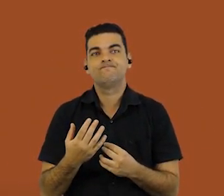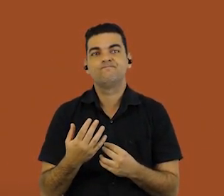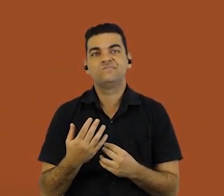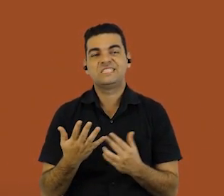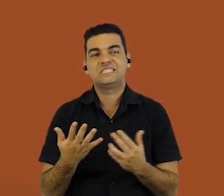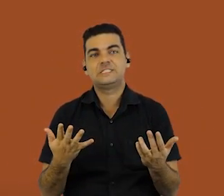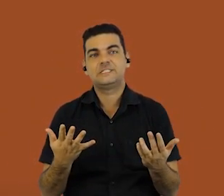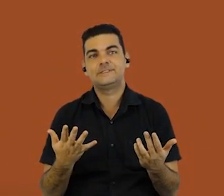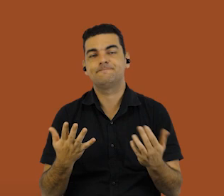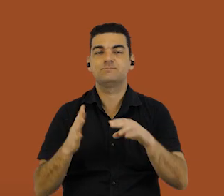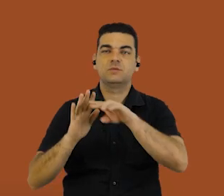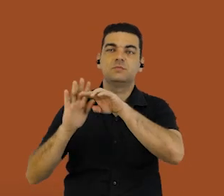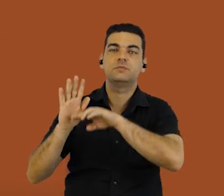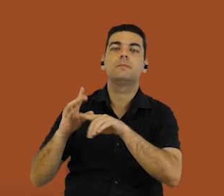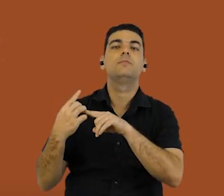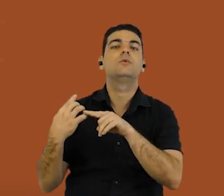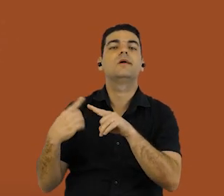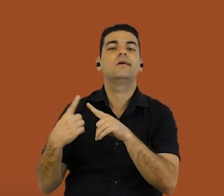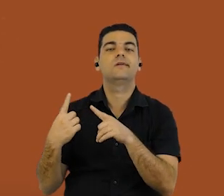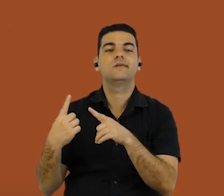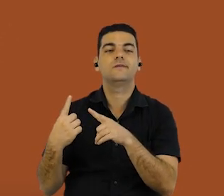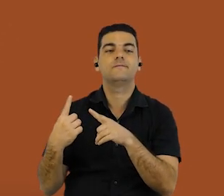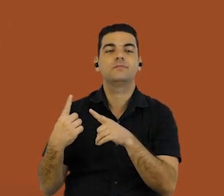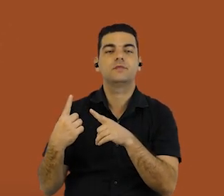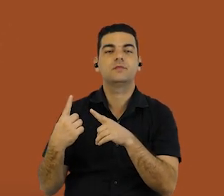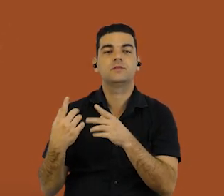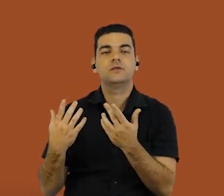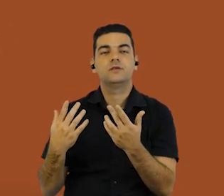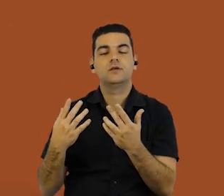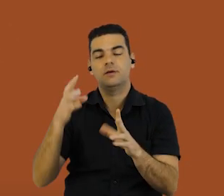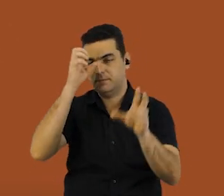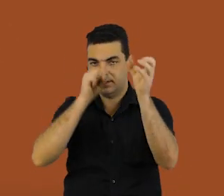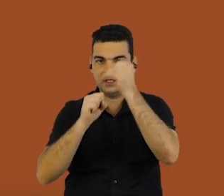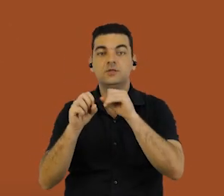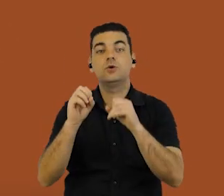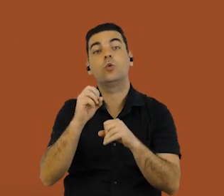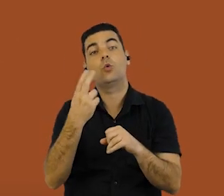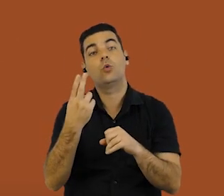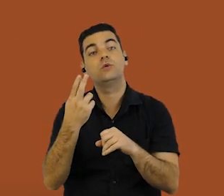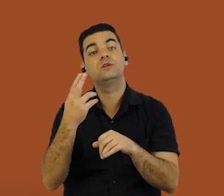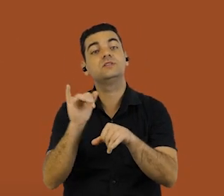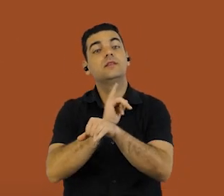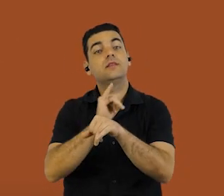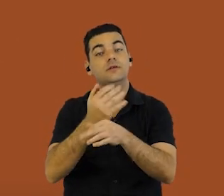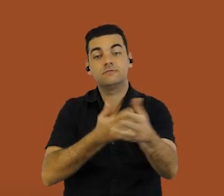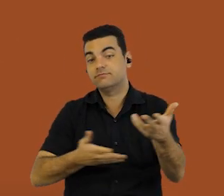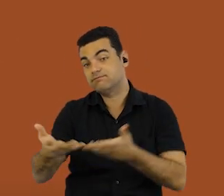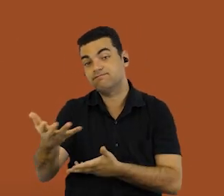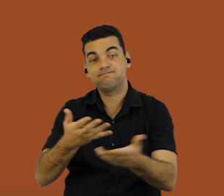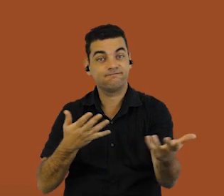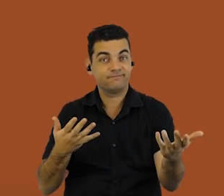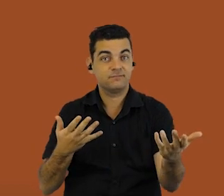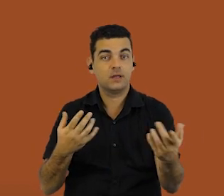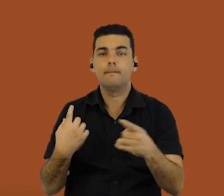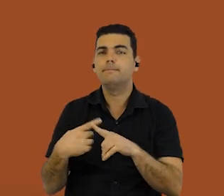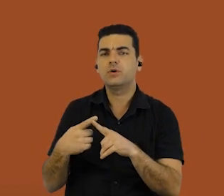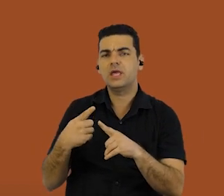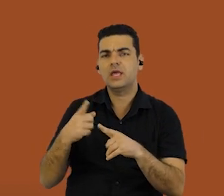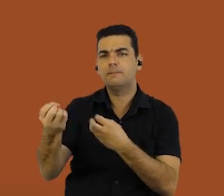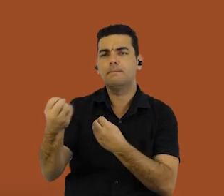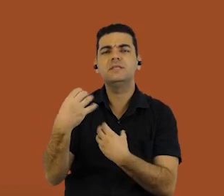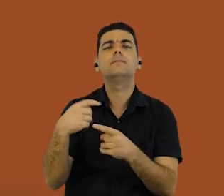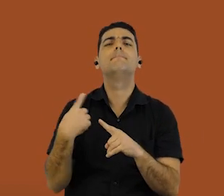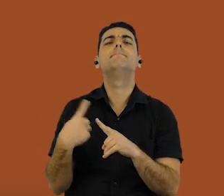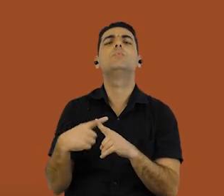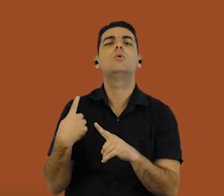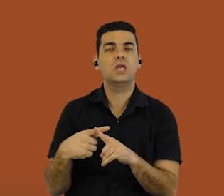ele se tornasse esse elemento de articulações de poderes, né? Assim, que currículo é esse que está